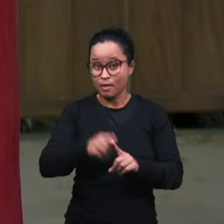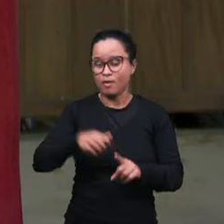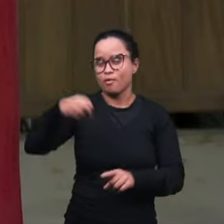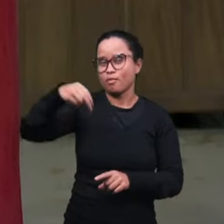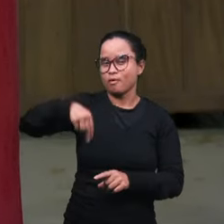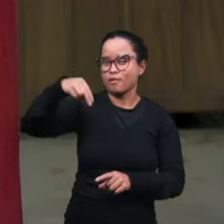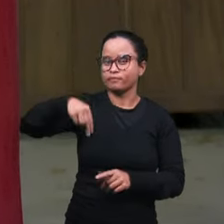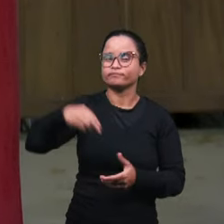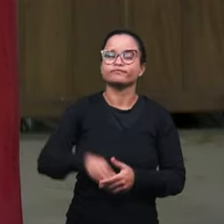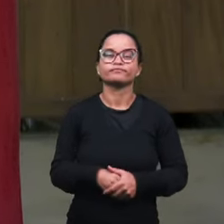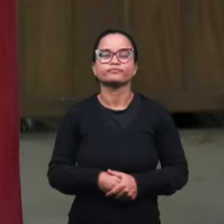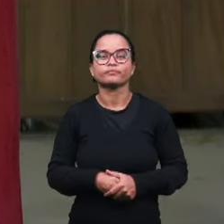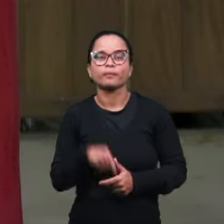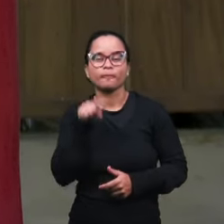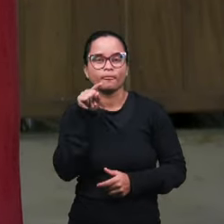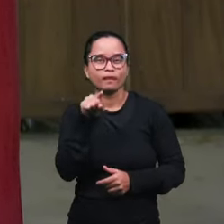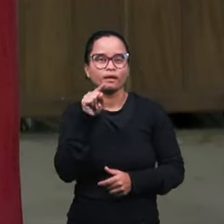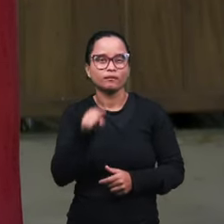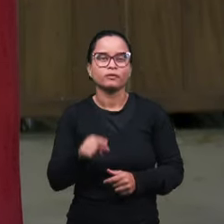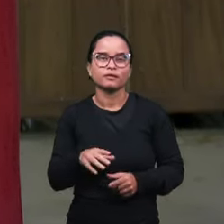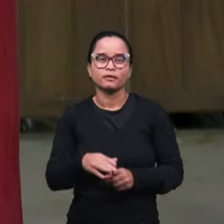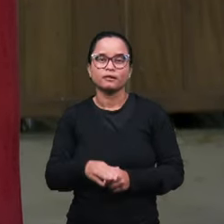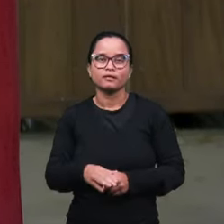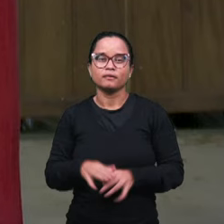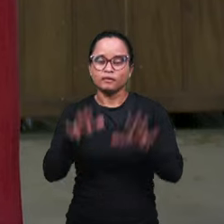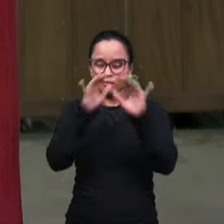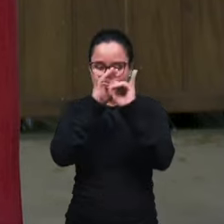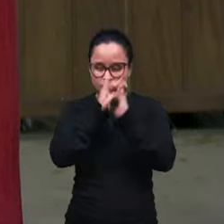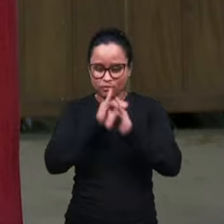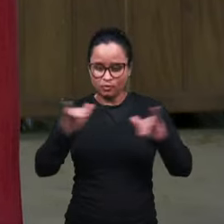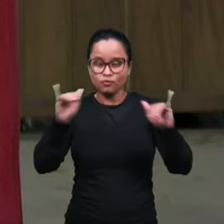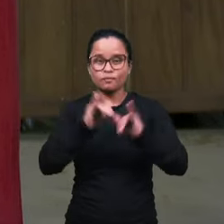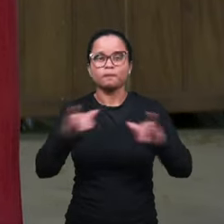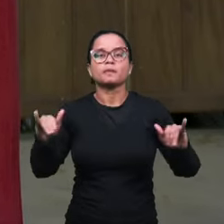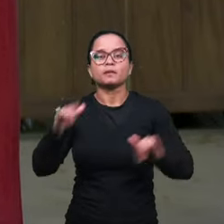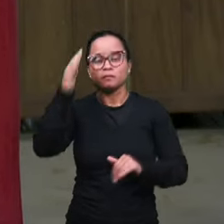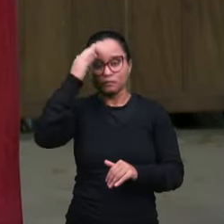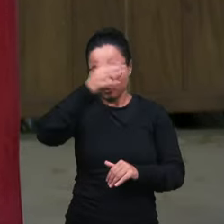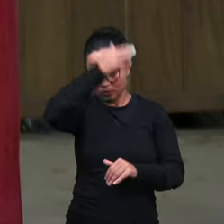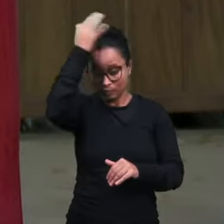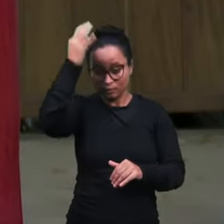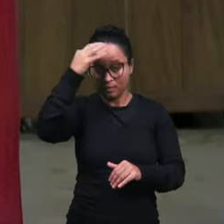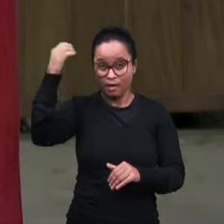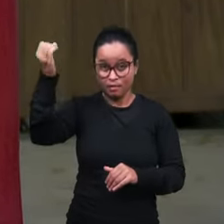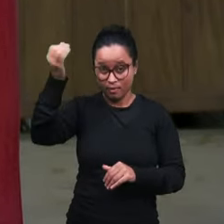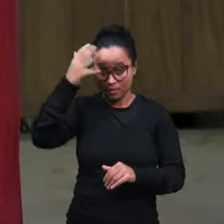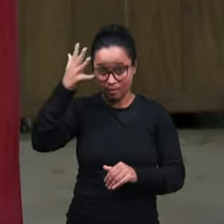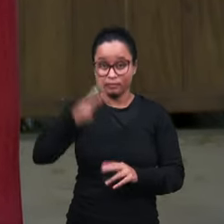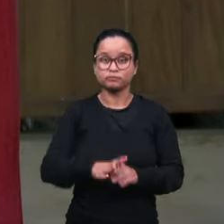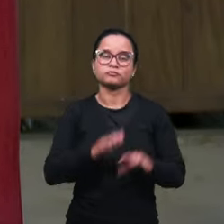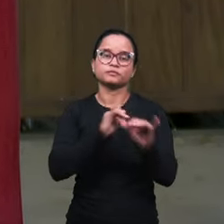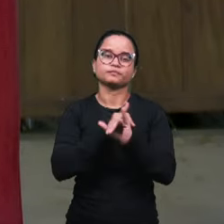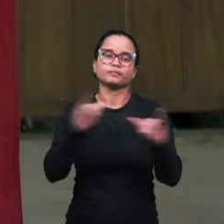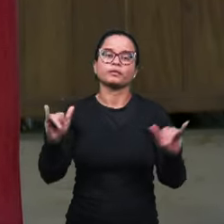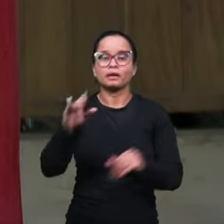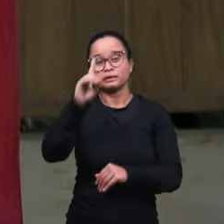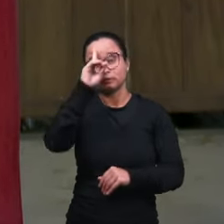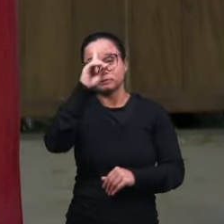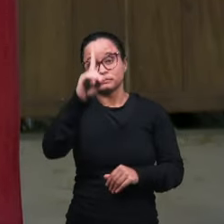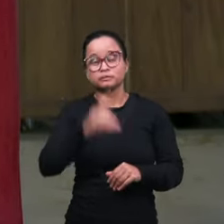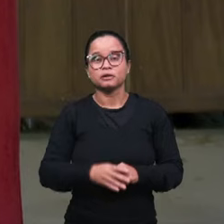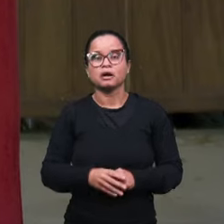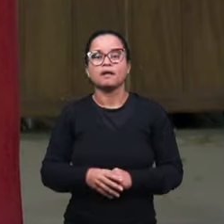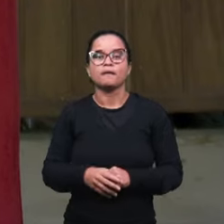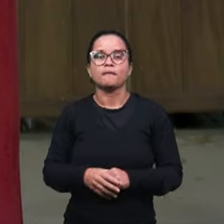ali você vai receber a proclamação que o Espírito Santo já tem revelado a respeito daquilo que será transmitido naquele dia, como